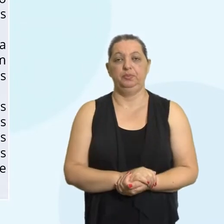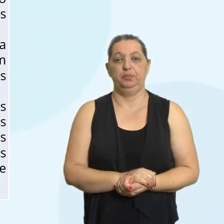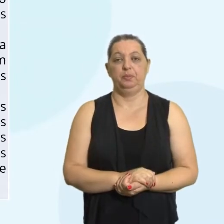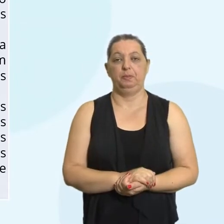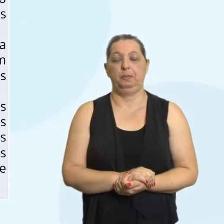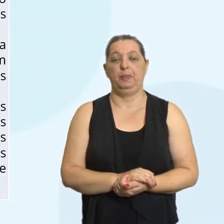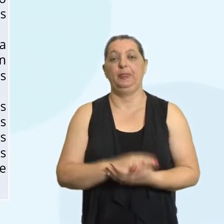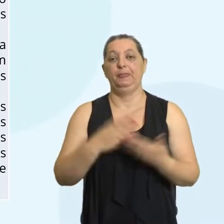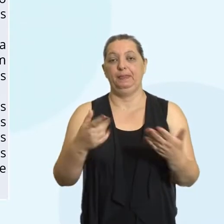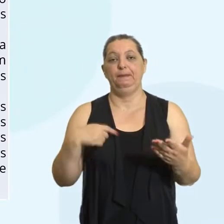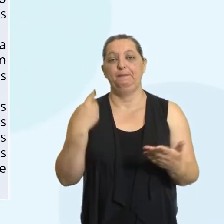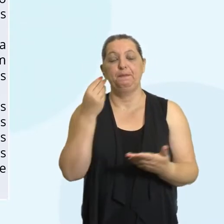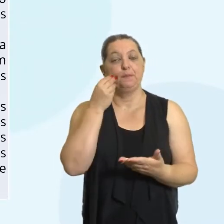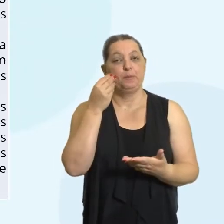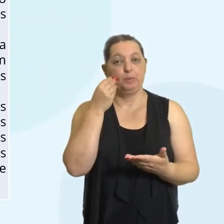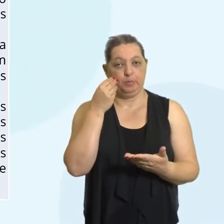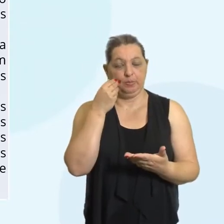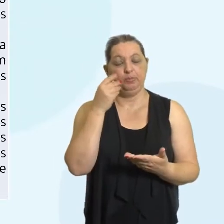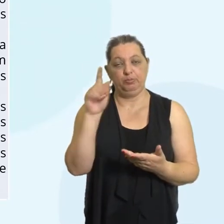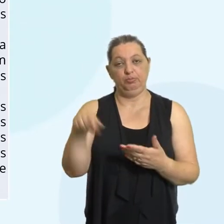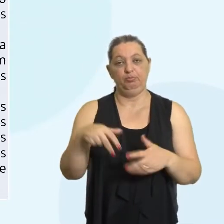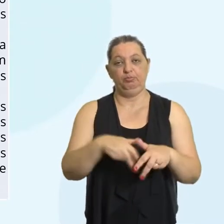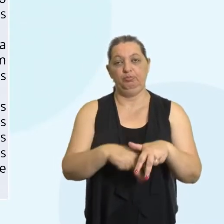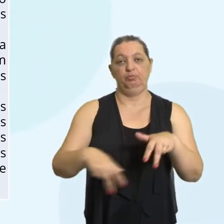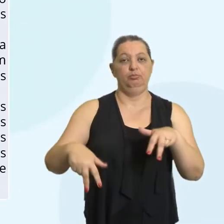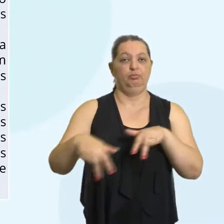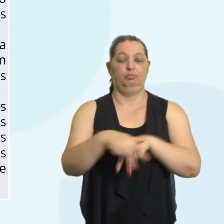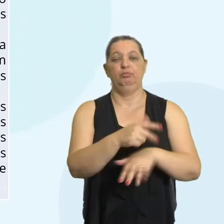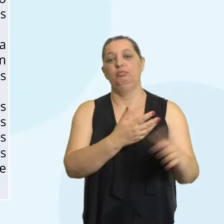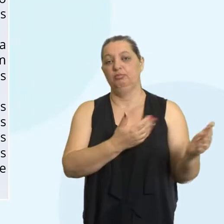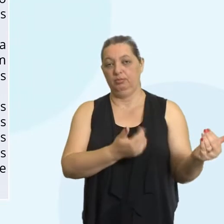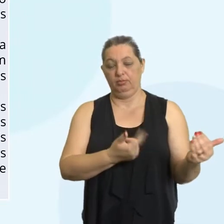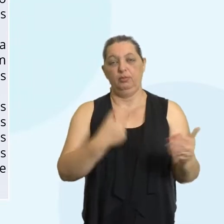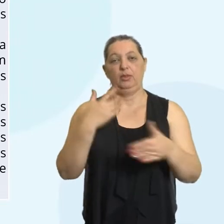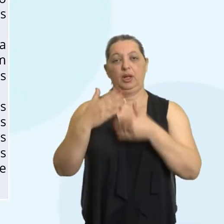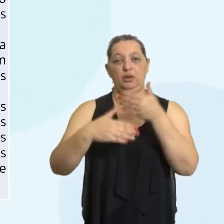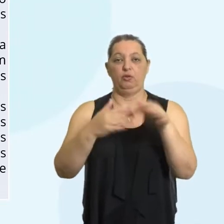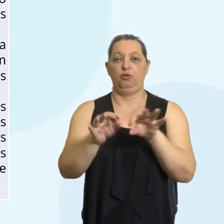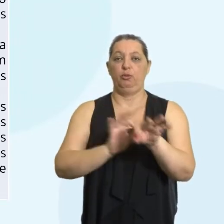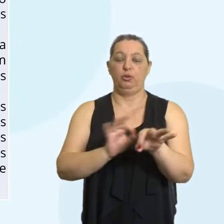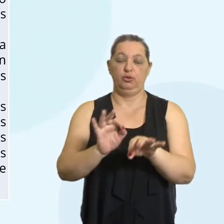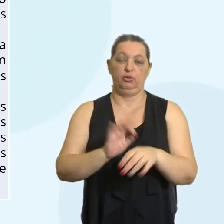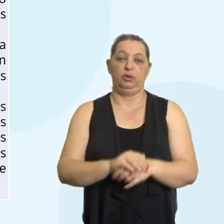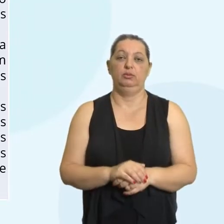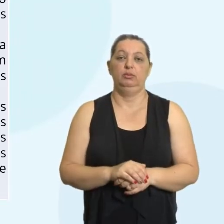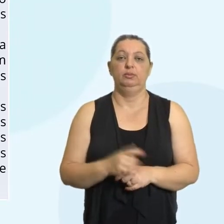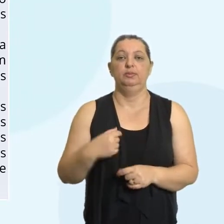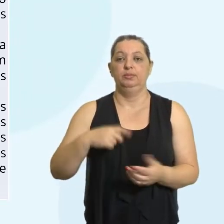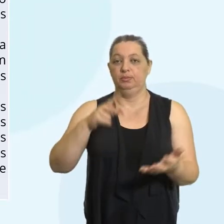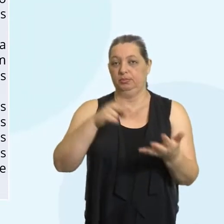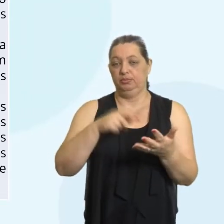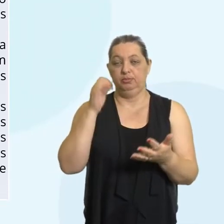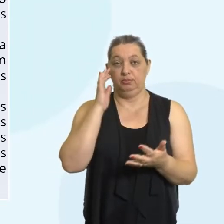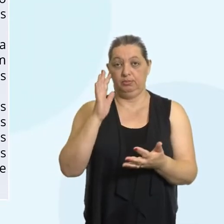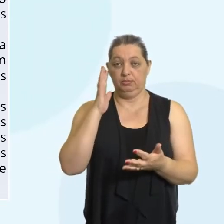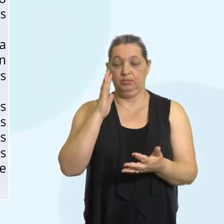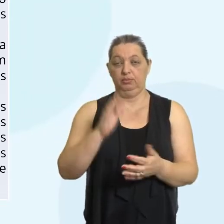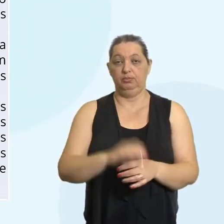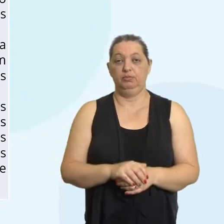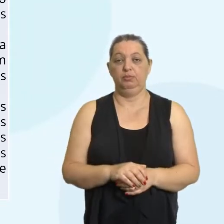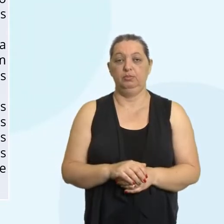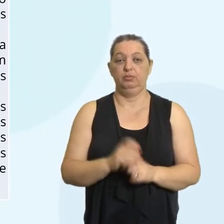a gente vai tentar dar espaço para esse protagonismo juvenil né para desenvolver esse projeto E aí lendo para vocês para Imagino que o quadro